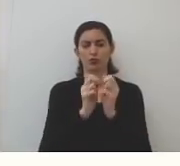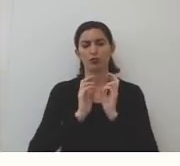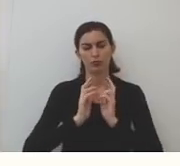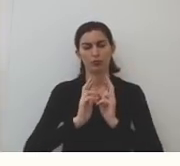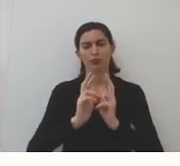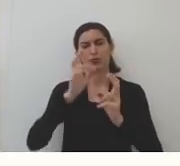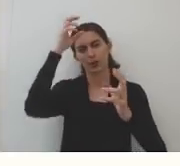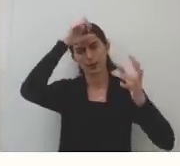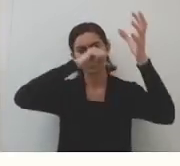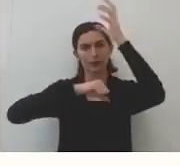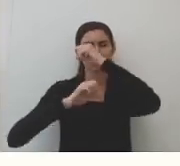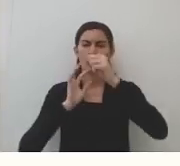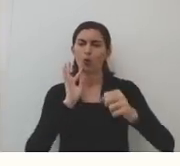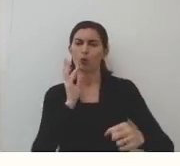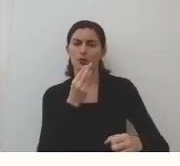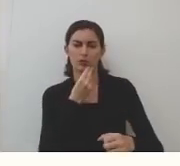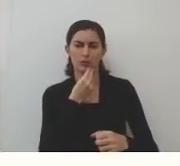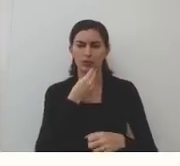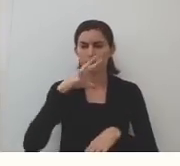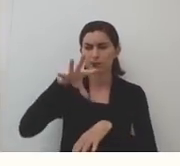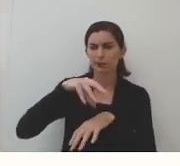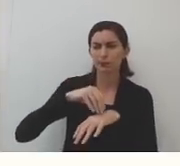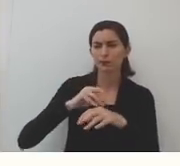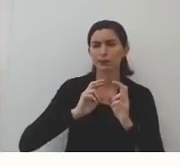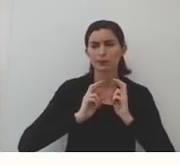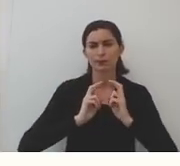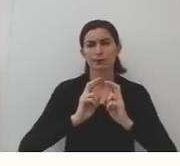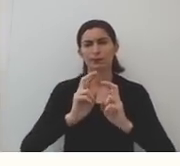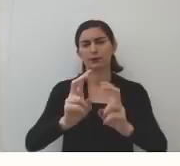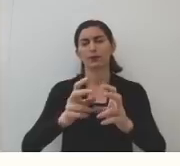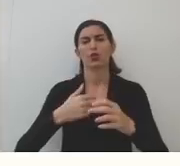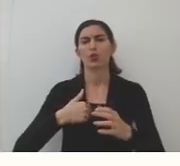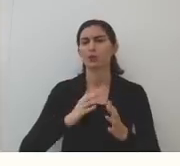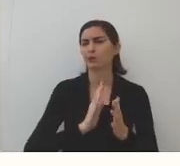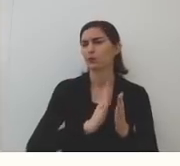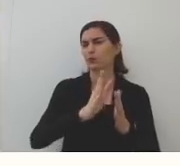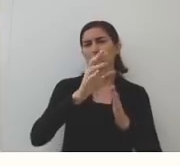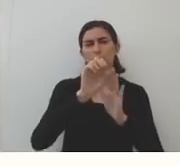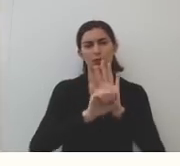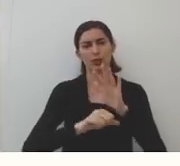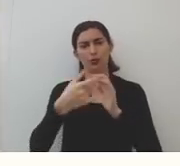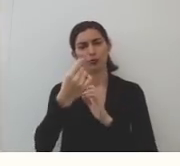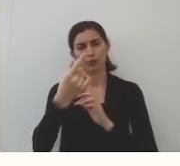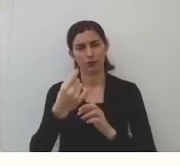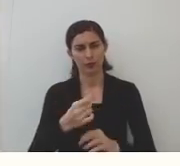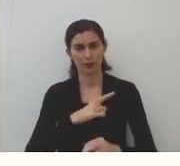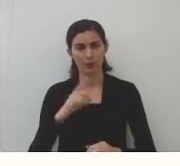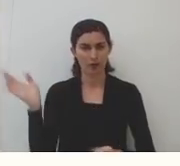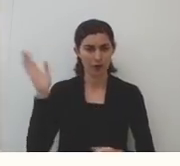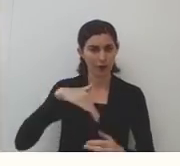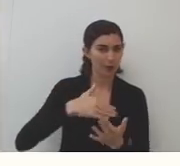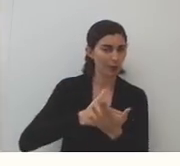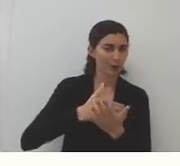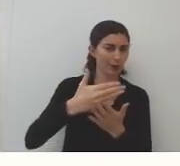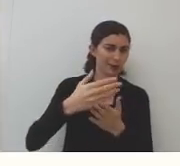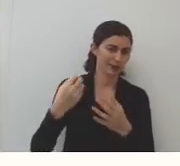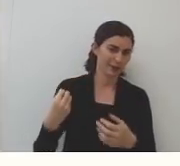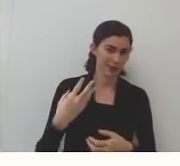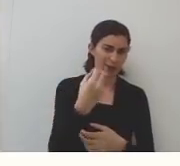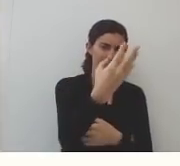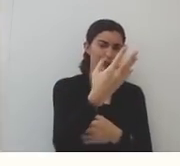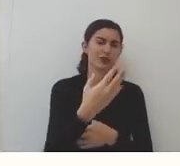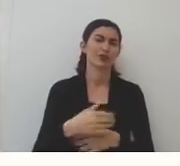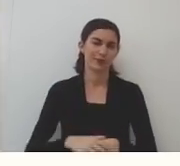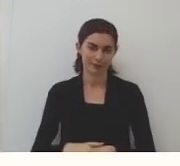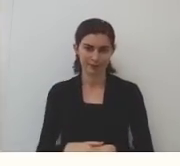caminho de aprendizado e conhecimento, pegando o trem da história e seguindo por estações do século XX. Vamos para o início dessa viagem,